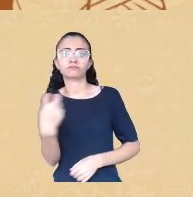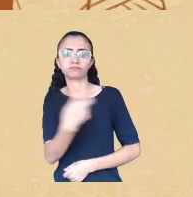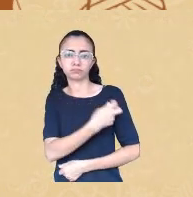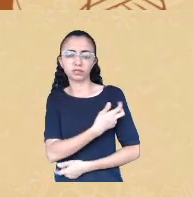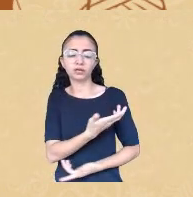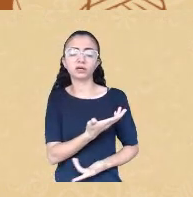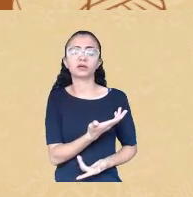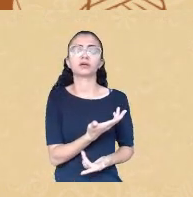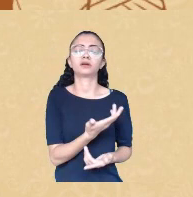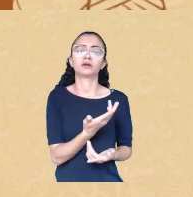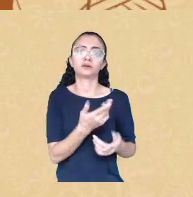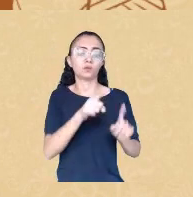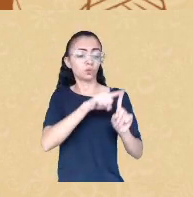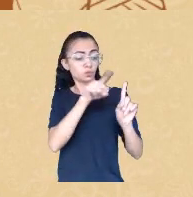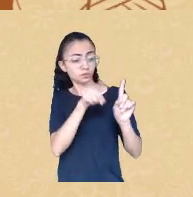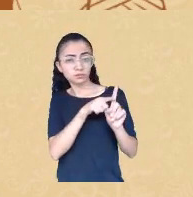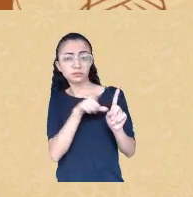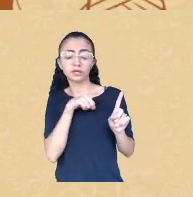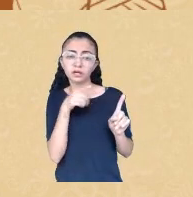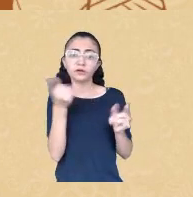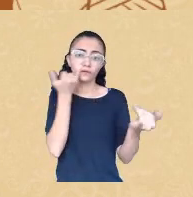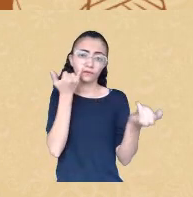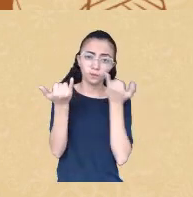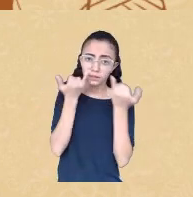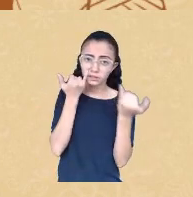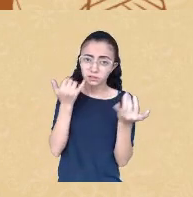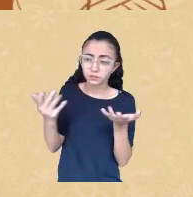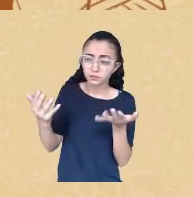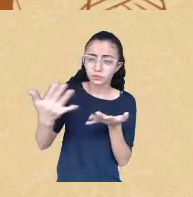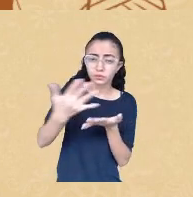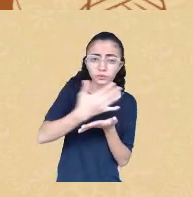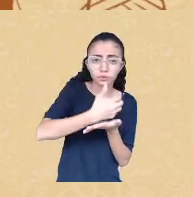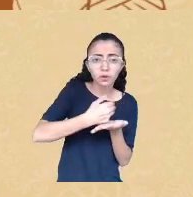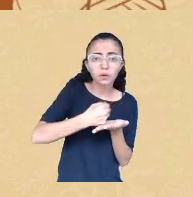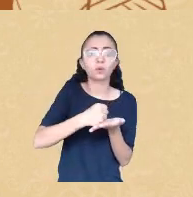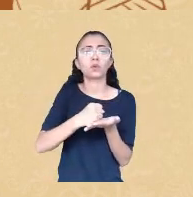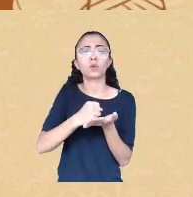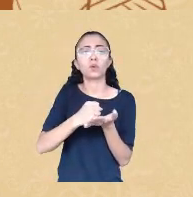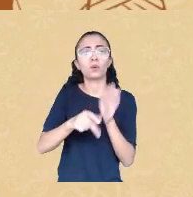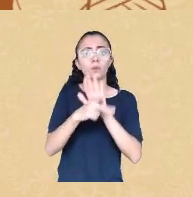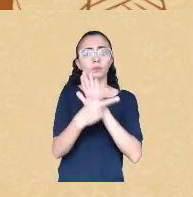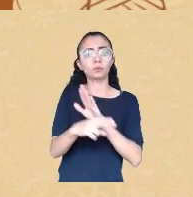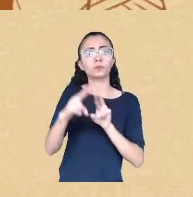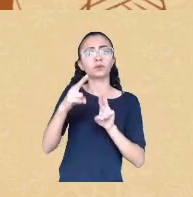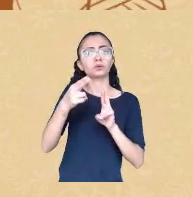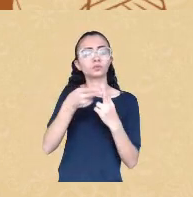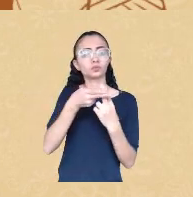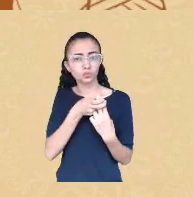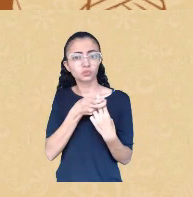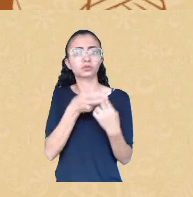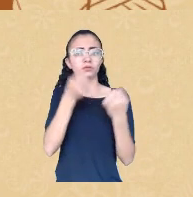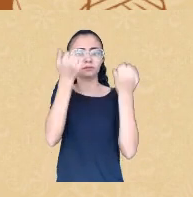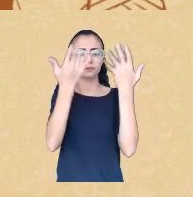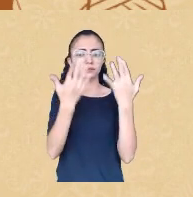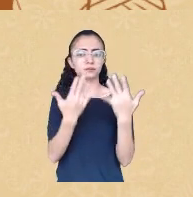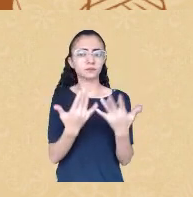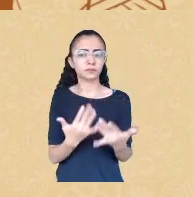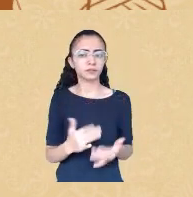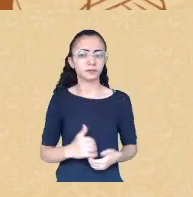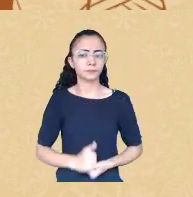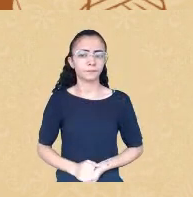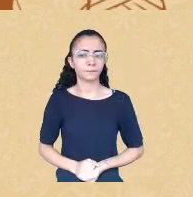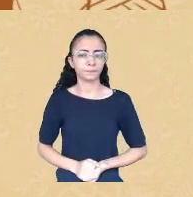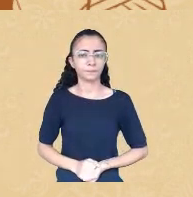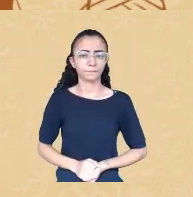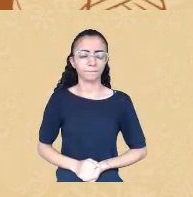SUS, da campanha contra o racismo, a gente está tendo essa campanha agora na psicologia,